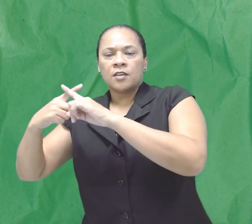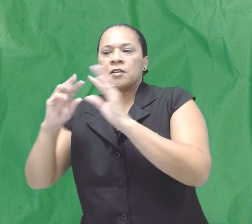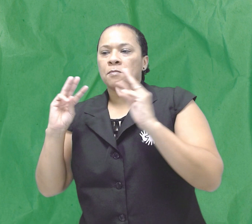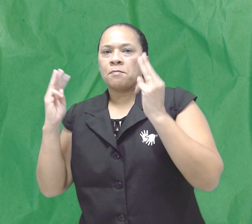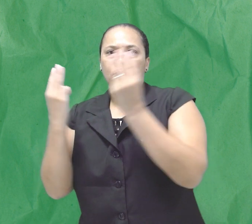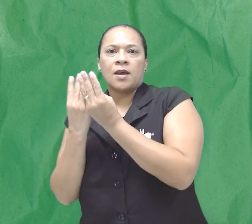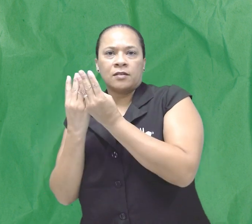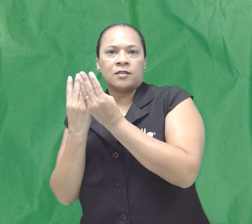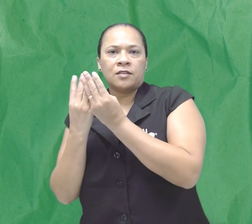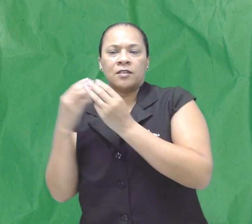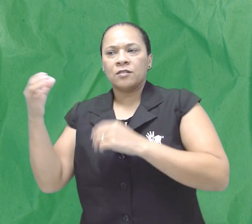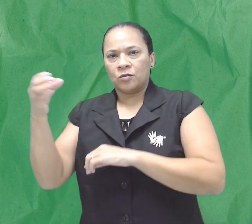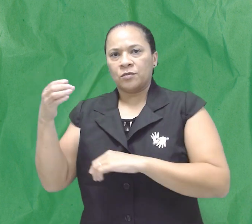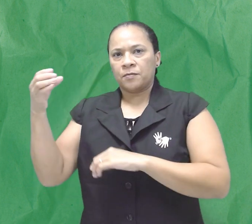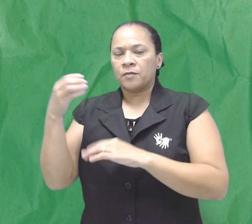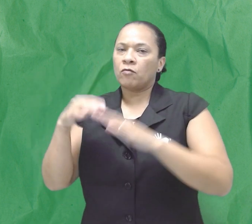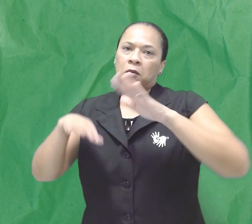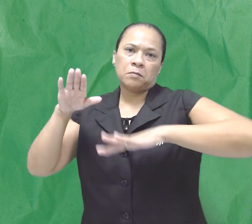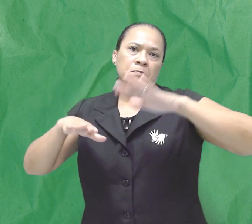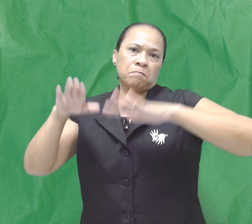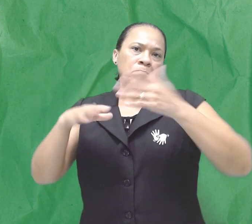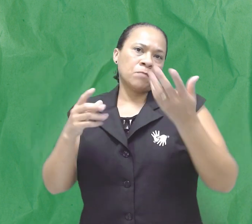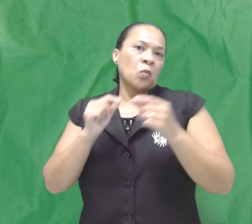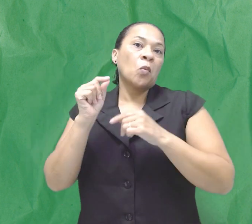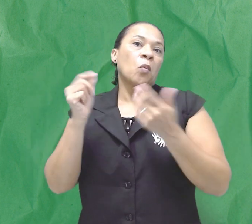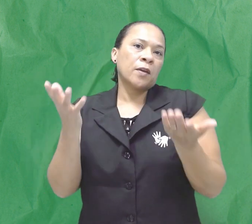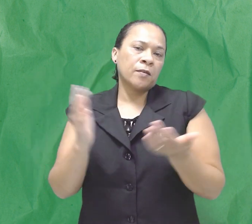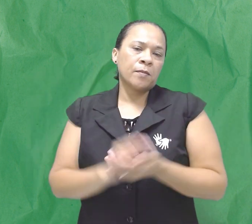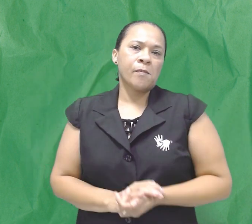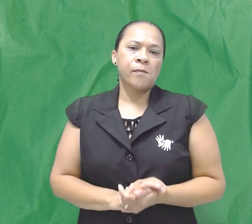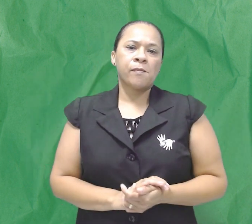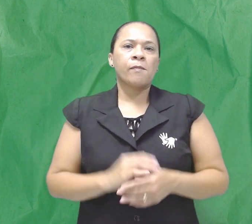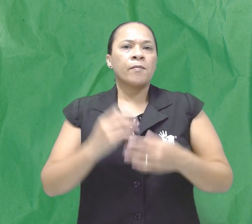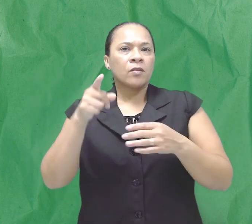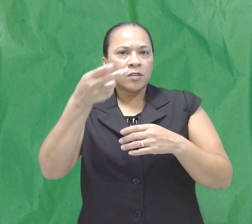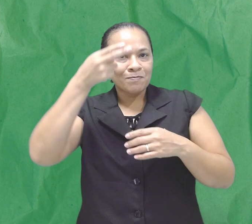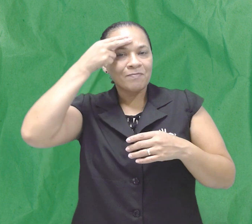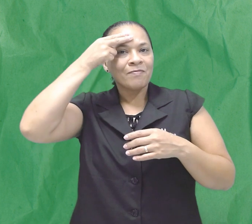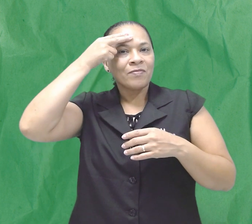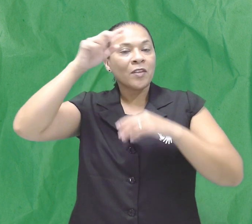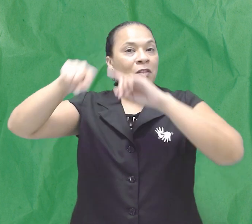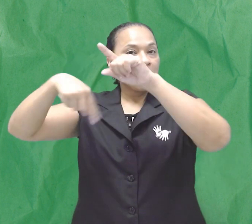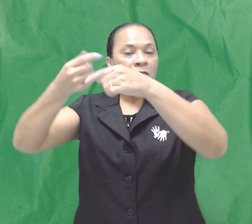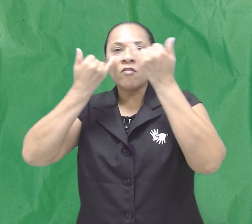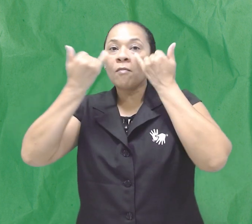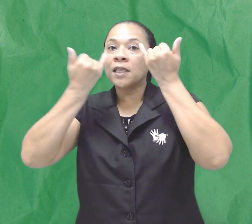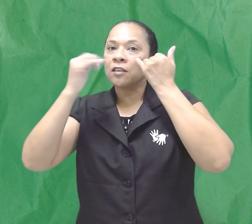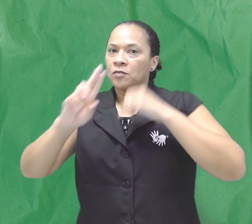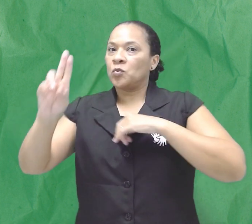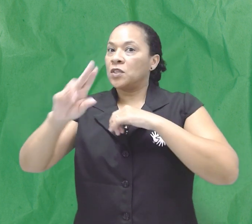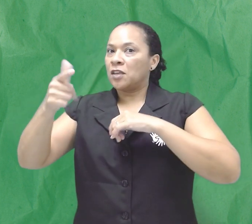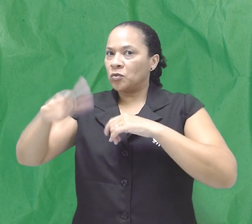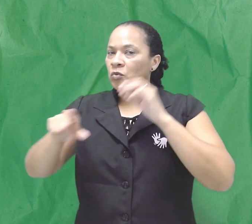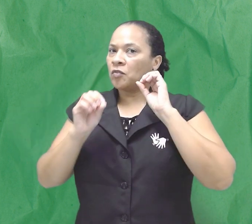solução, dependendo aí qual que é a unidade que a gente for trabalhar. Guardem essa relação, porque a gente vai precisar dessa informação um pouco mais